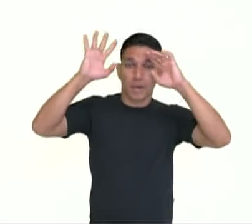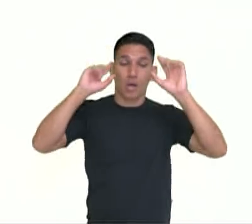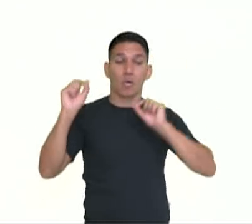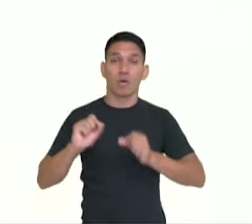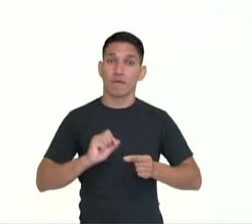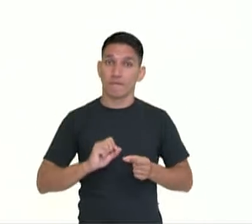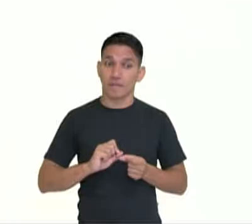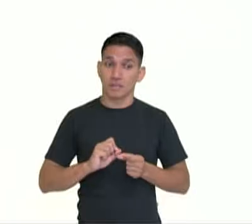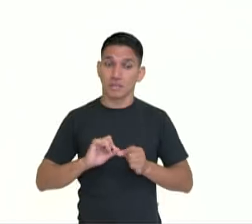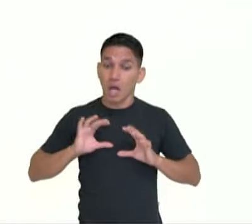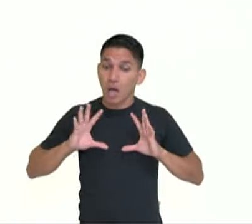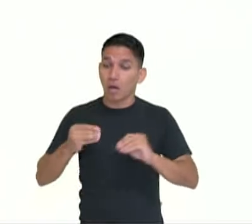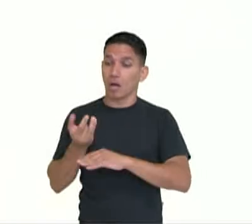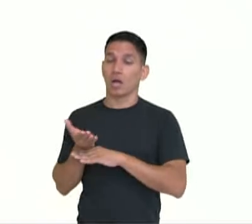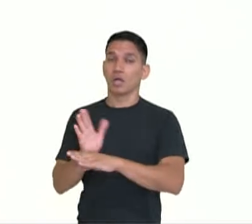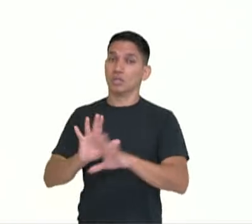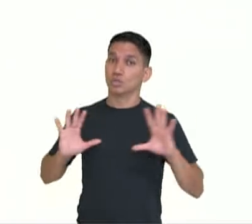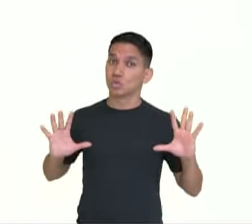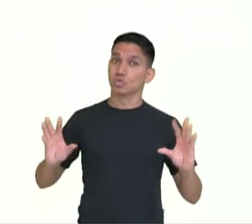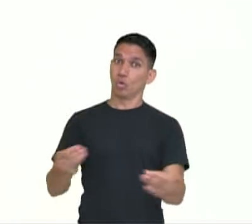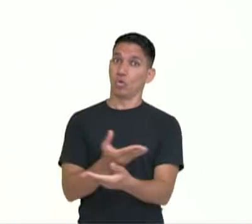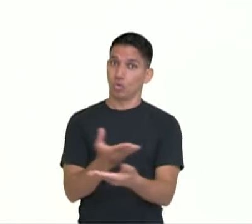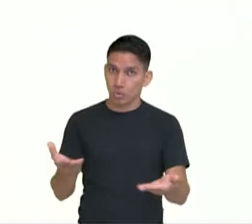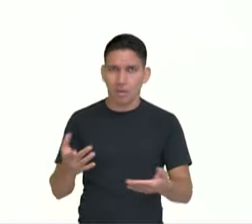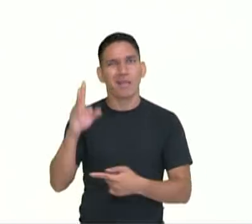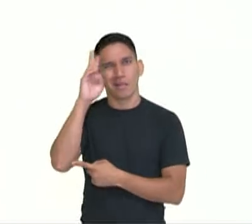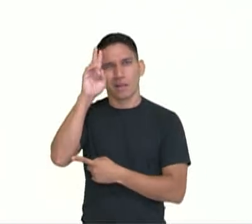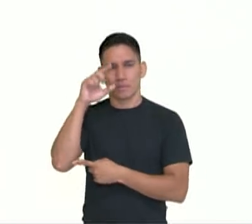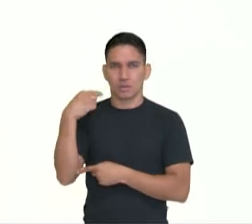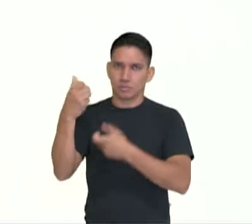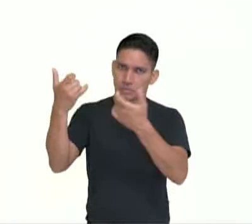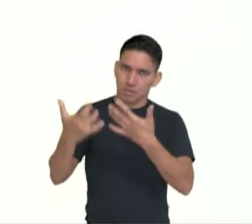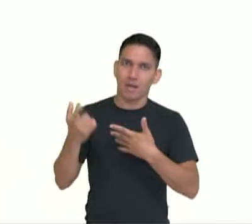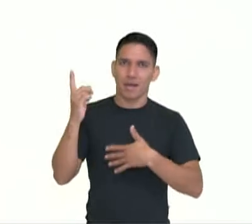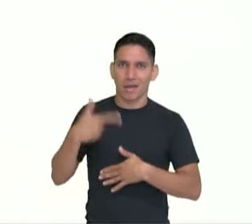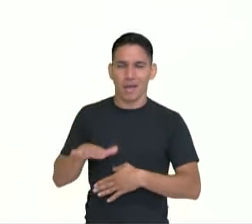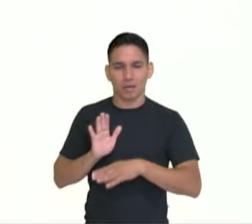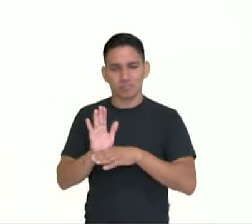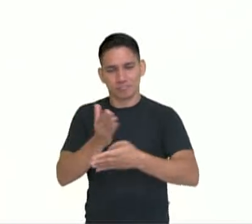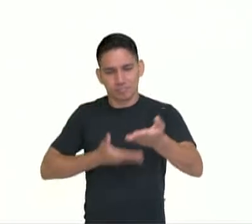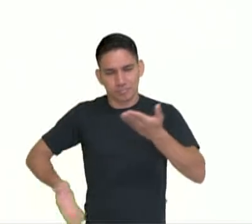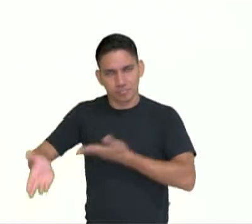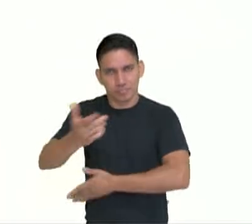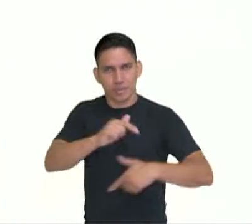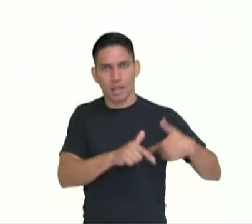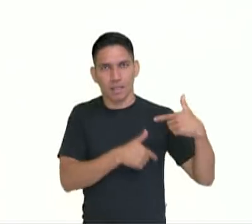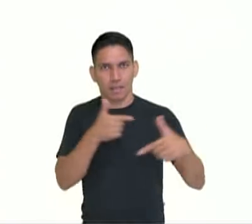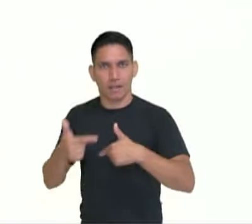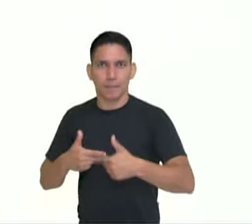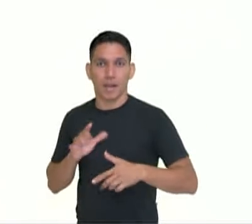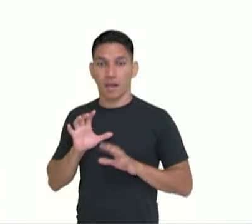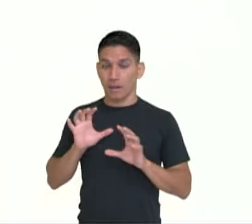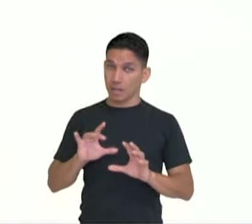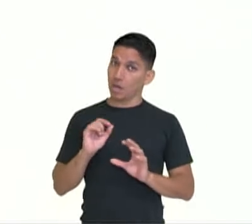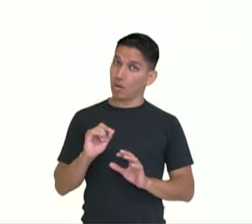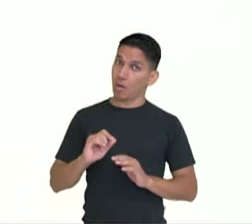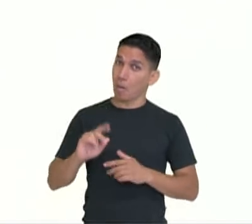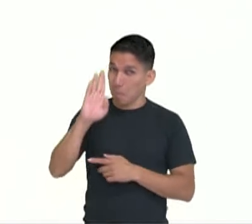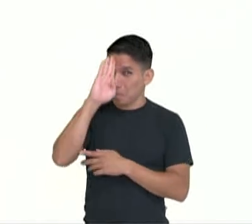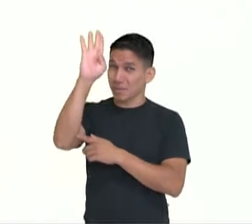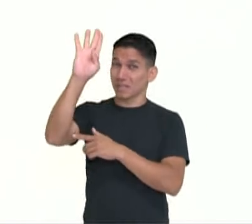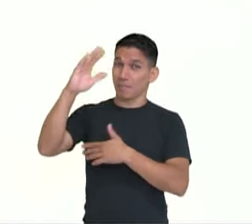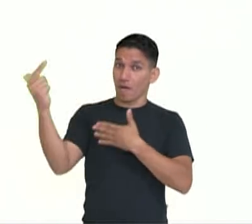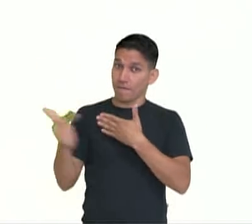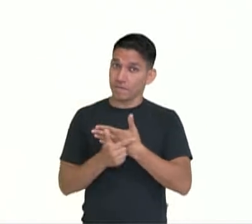fazer para o bem de todos. Lembra quando a gente falou sobre a organização coletiva do trabalho? Aqui, quem vai ter o principal papel disso é